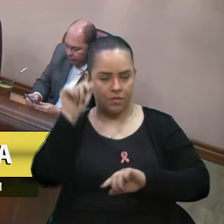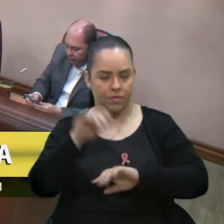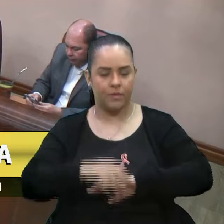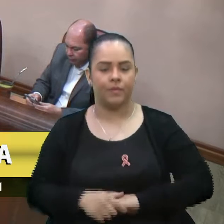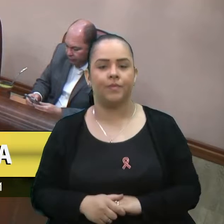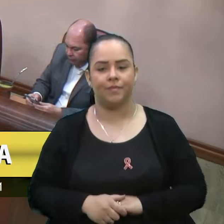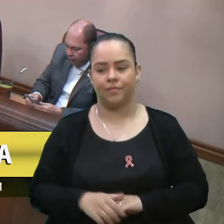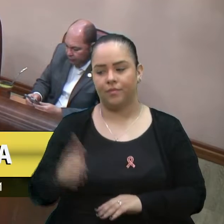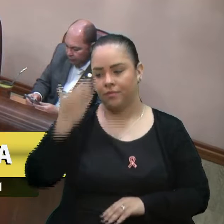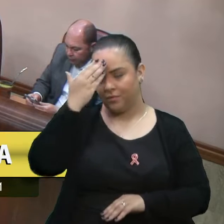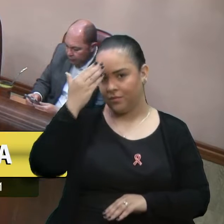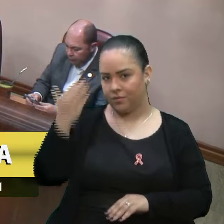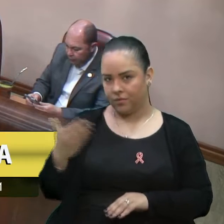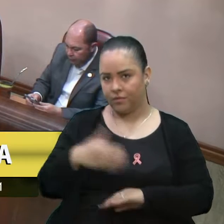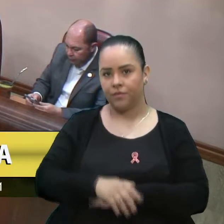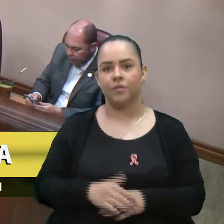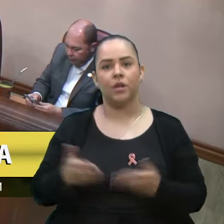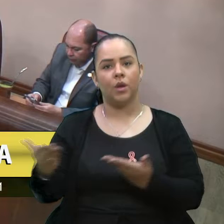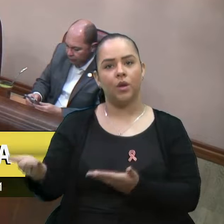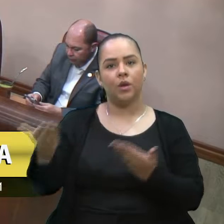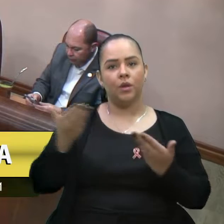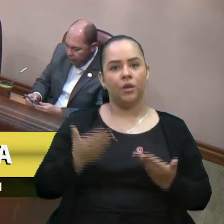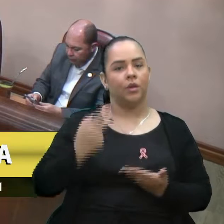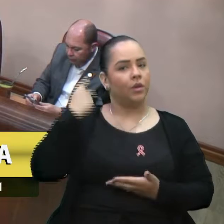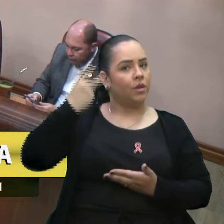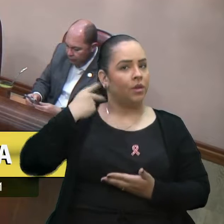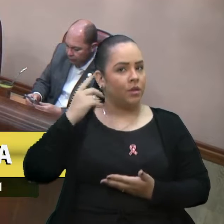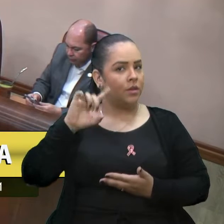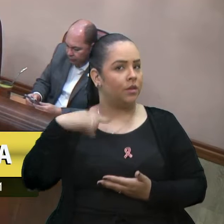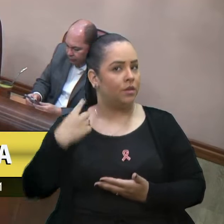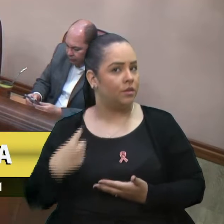Obrigado. Convido a vereadora Denise Pessoa que